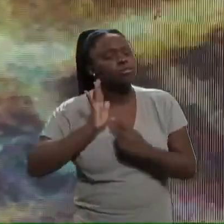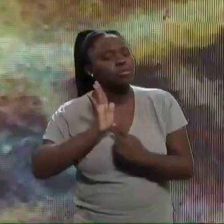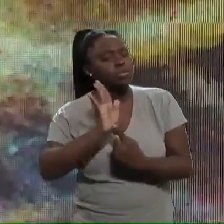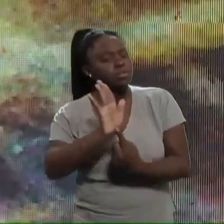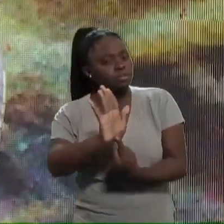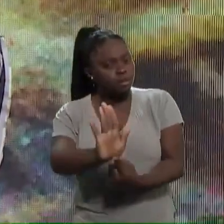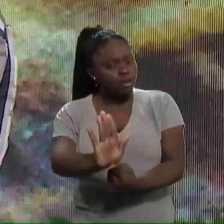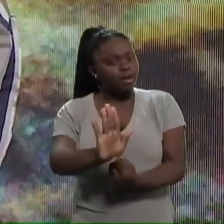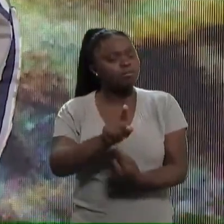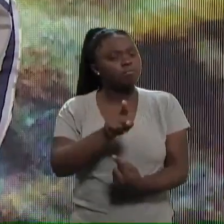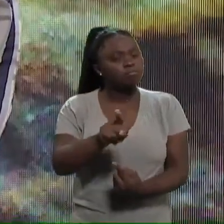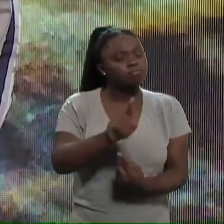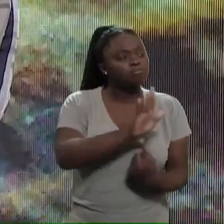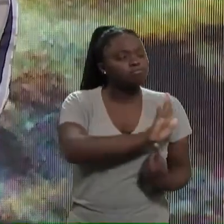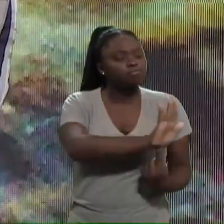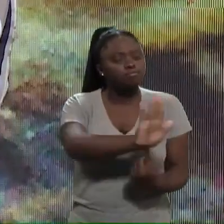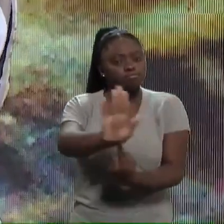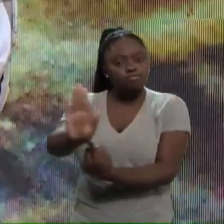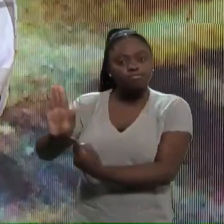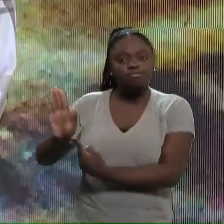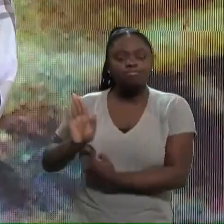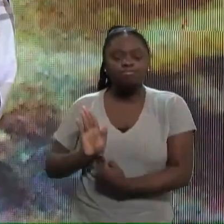de exposição.